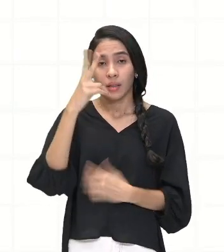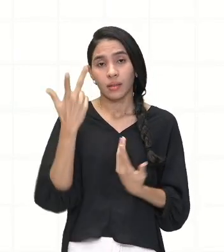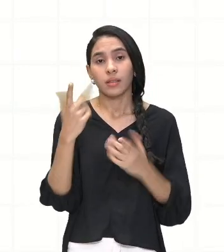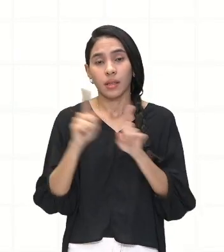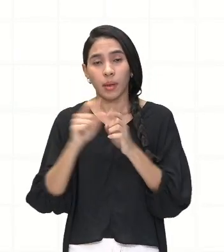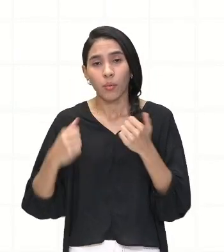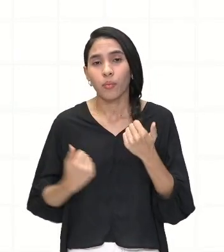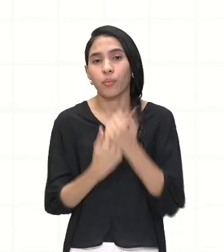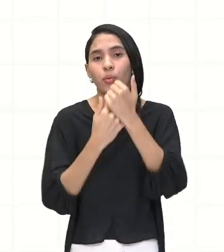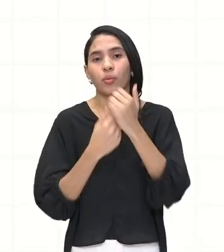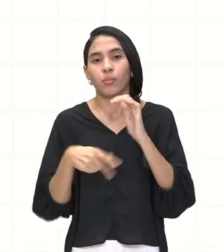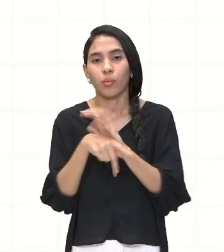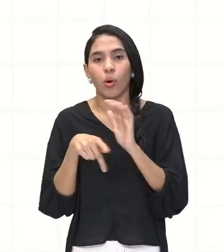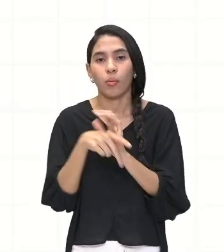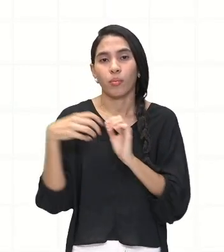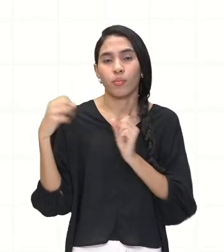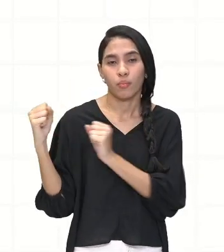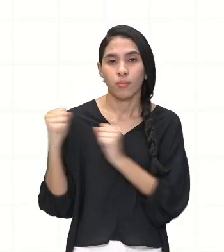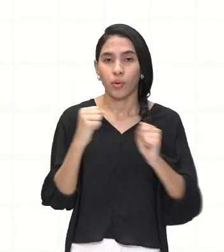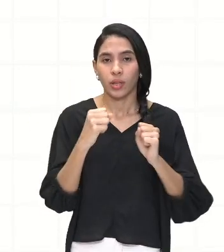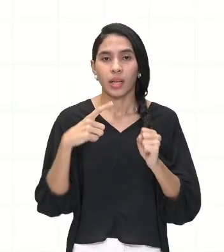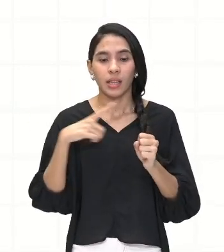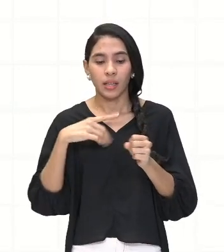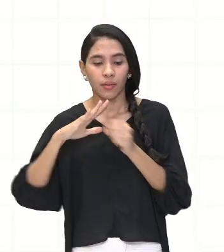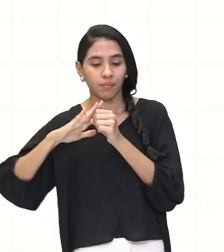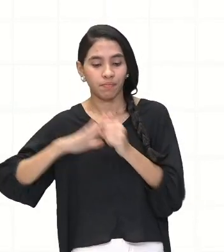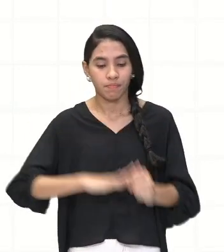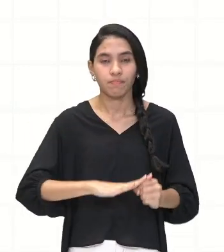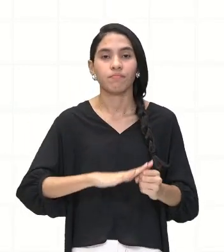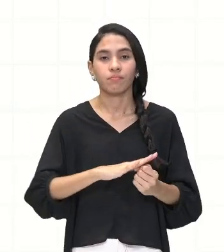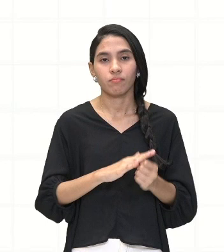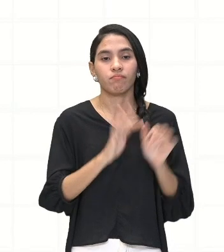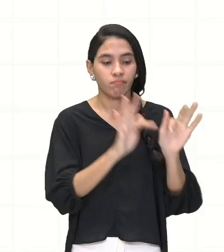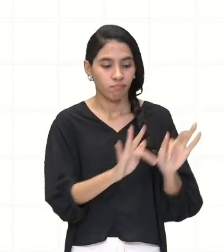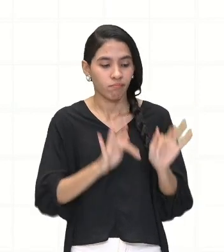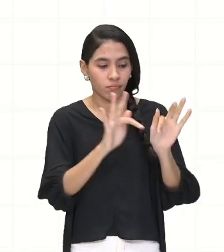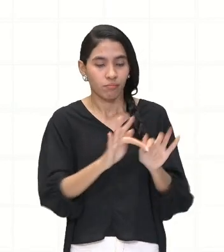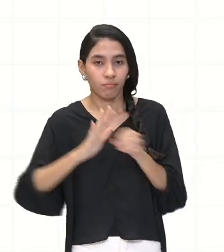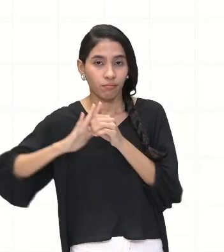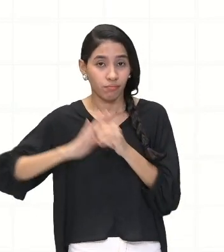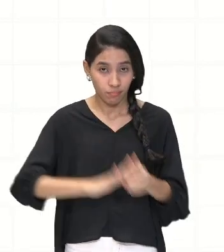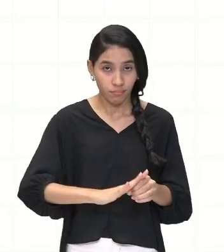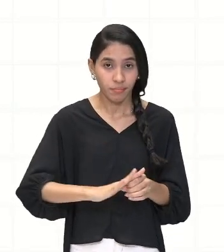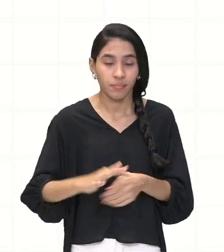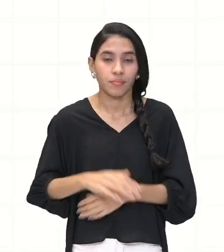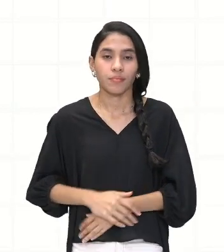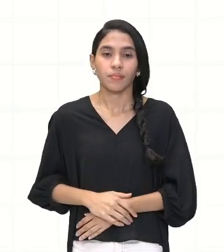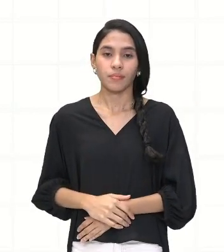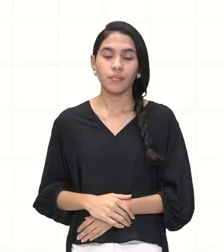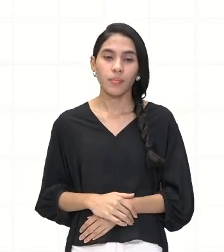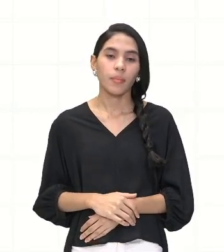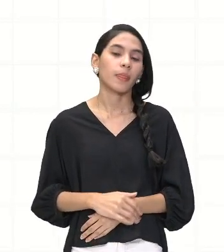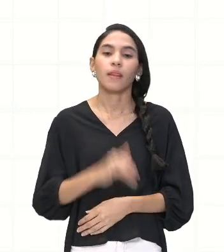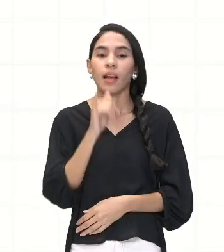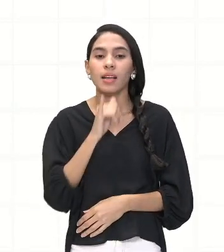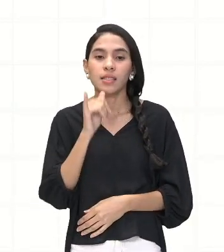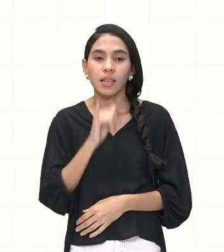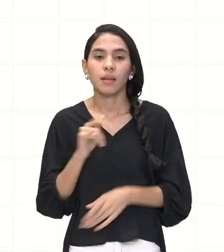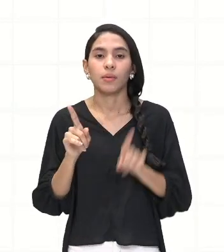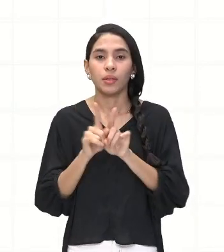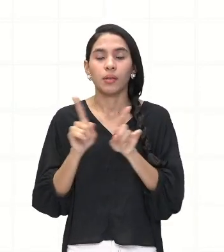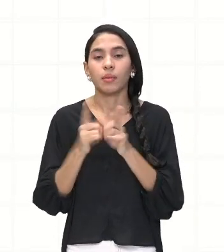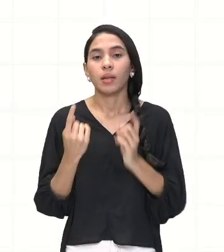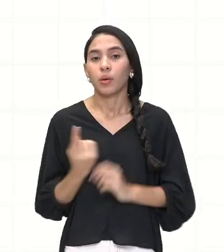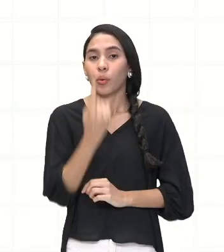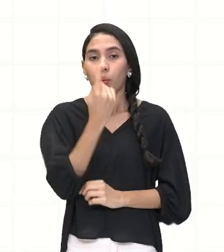muitas vezes envolveu a subjugação de senhores feudais locais. A gente tem um exemplo de